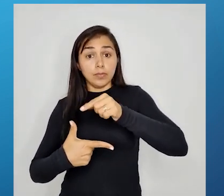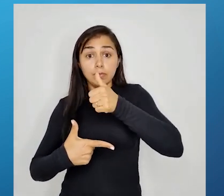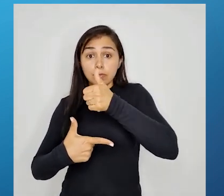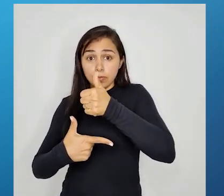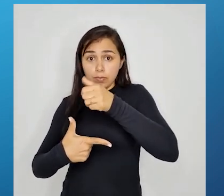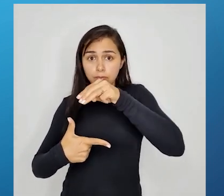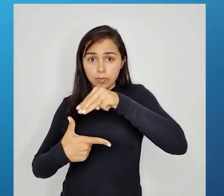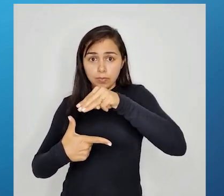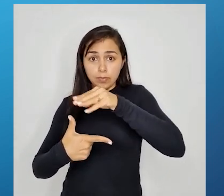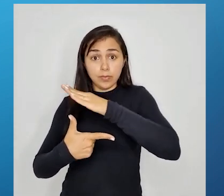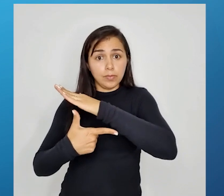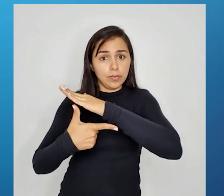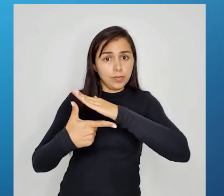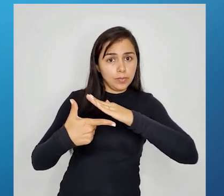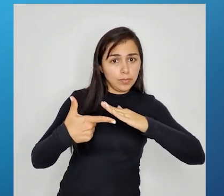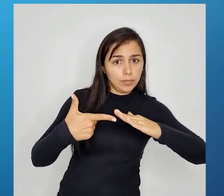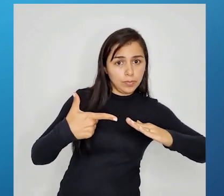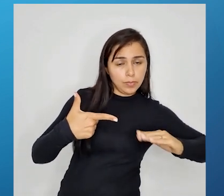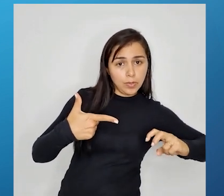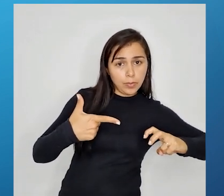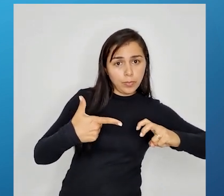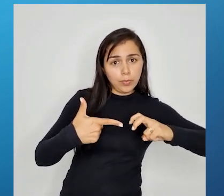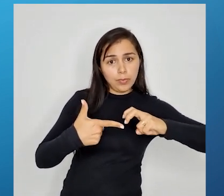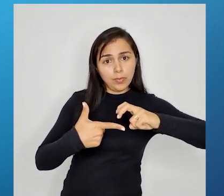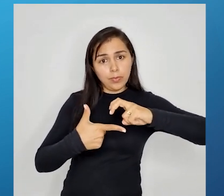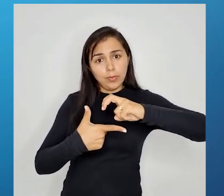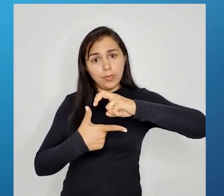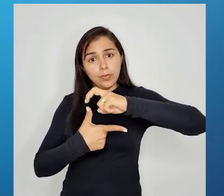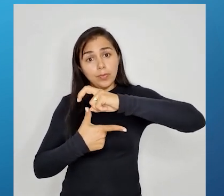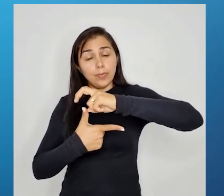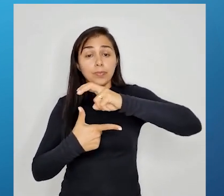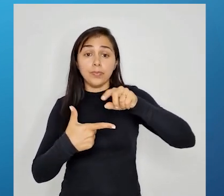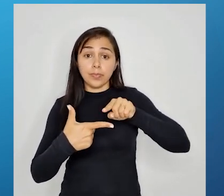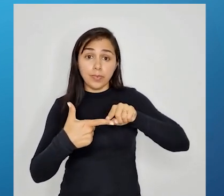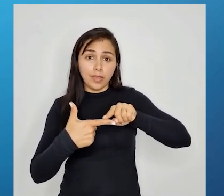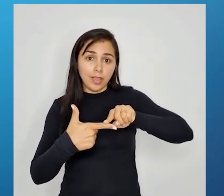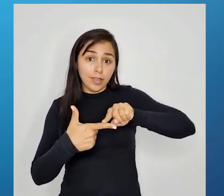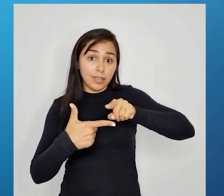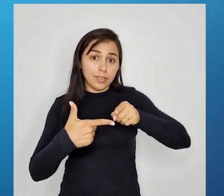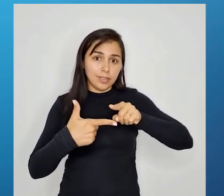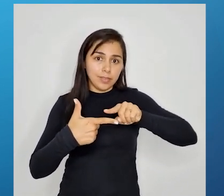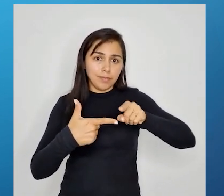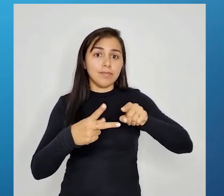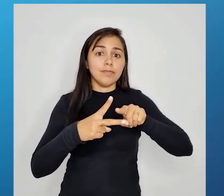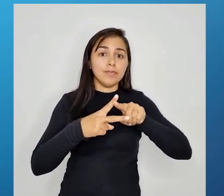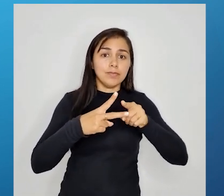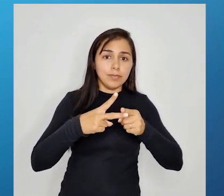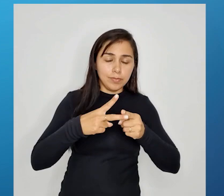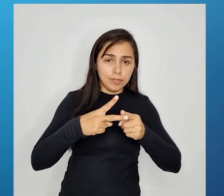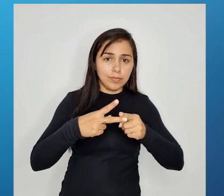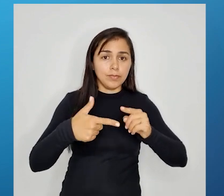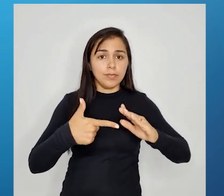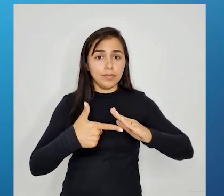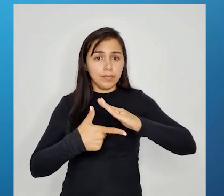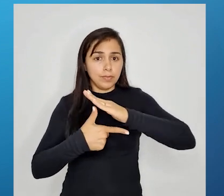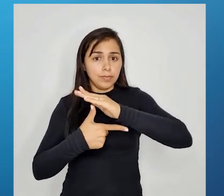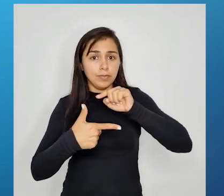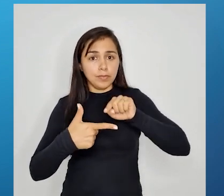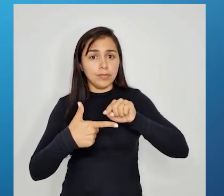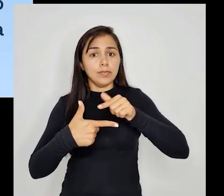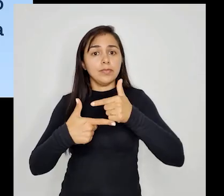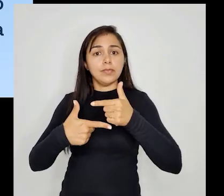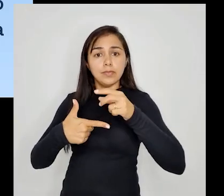no máximo 25 graus, né, aqui deve ser no máximo 25 graus. O comprimento mínimo da